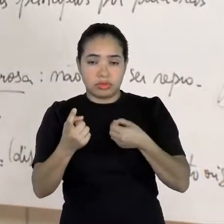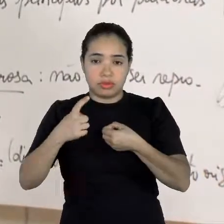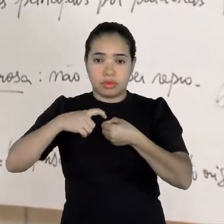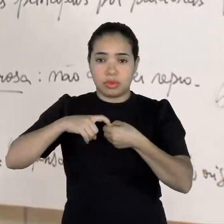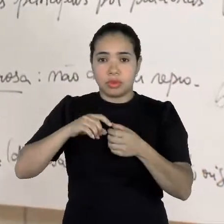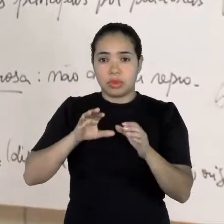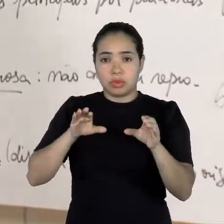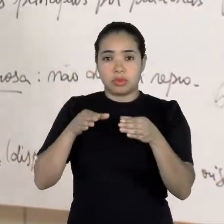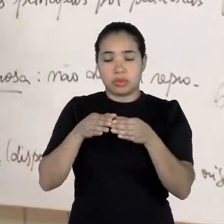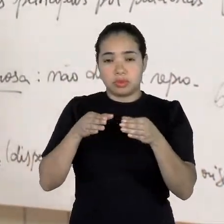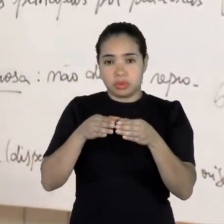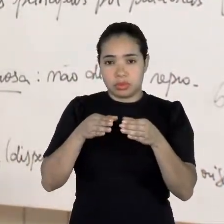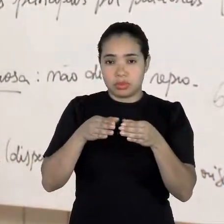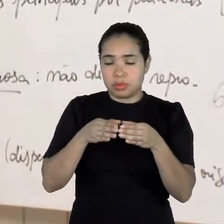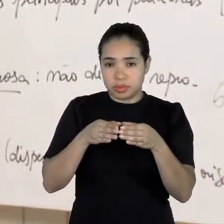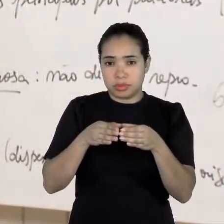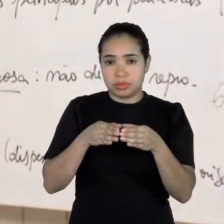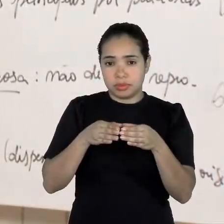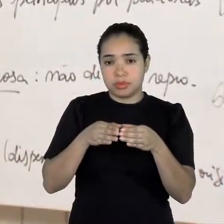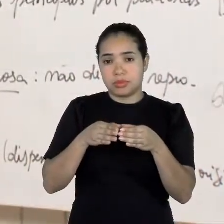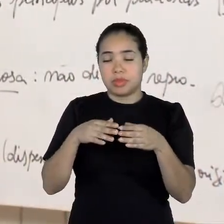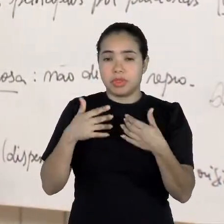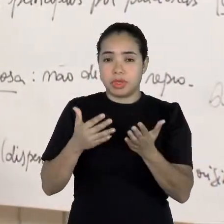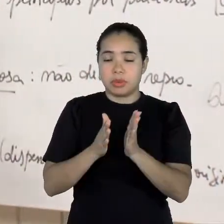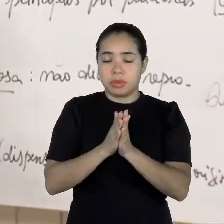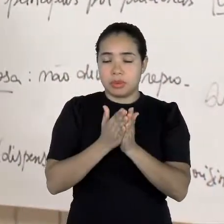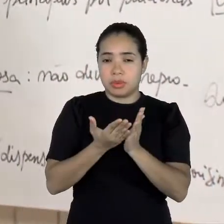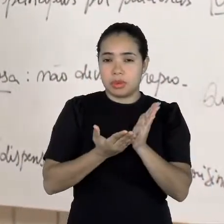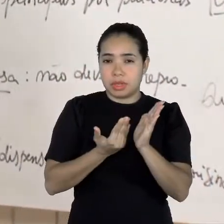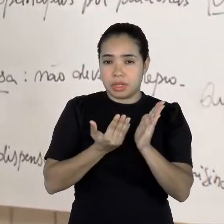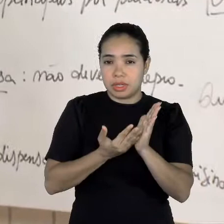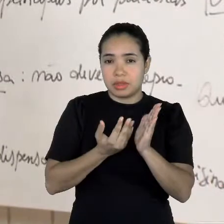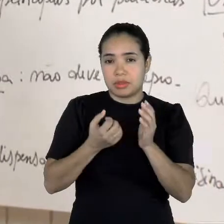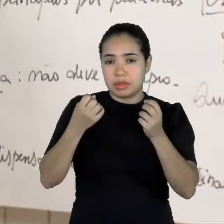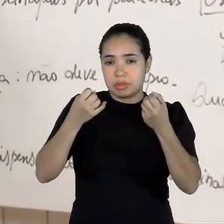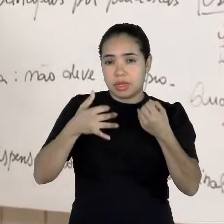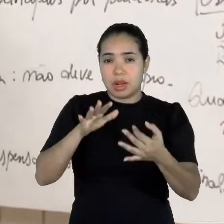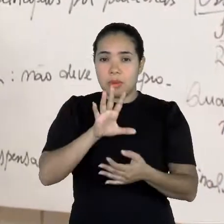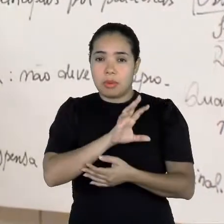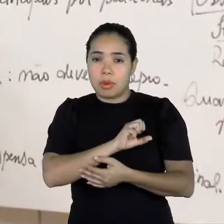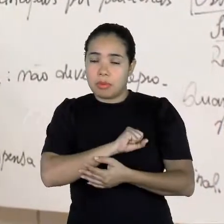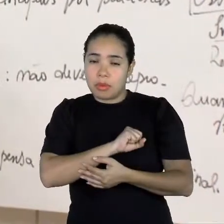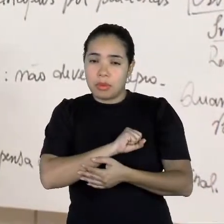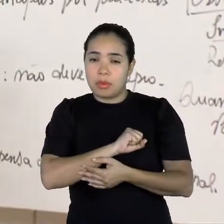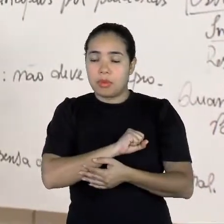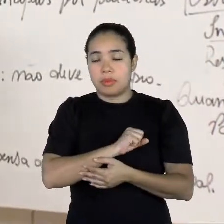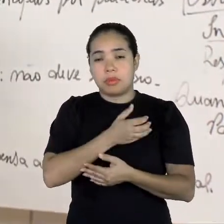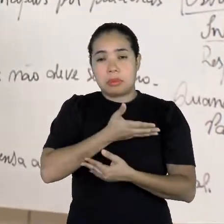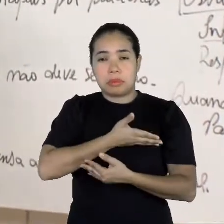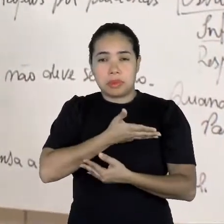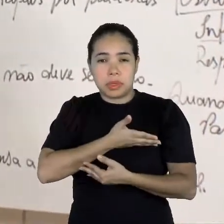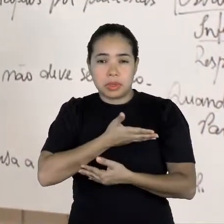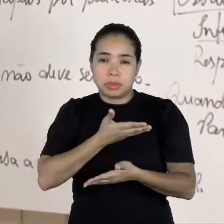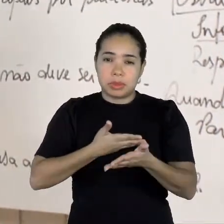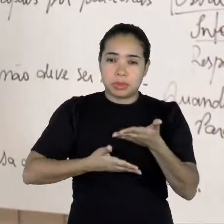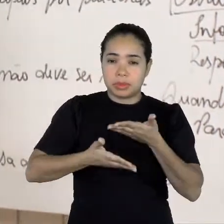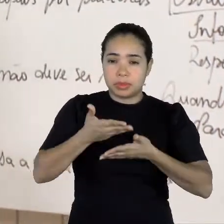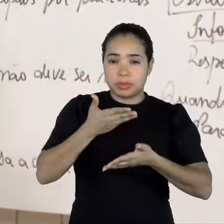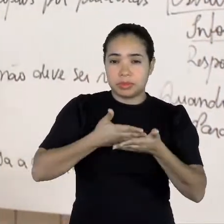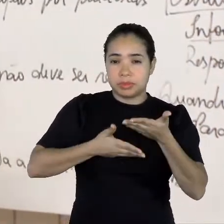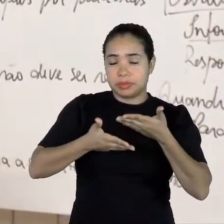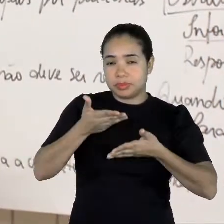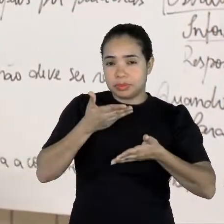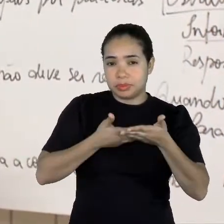grupo, né? E esse livro também fala de um amor, fala de amizade, que ela